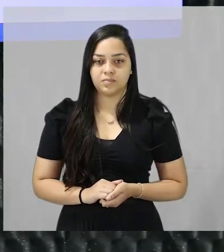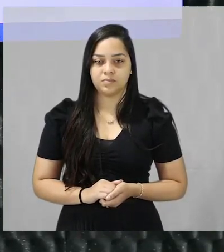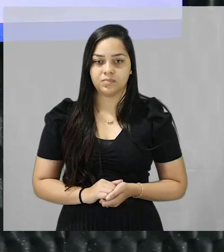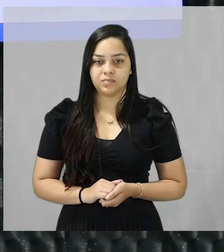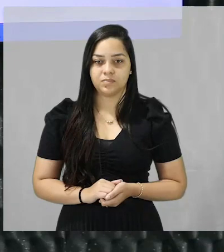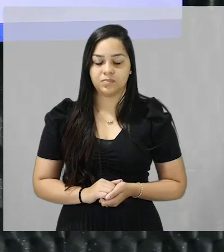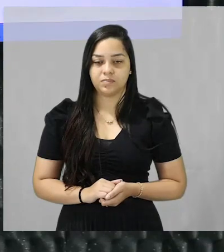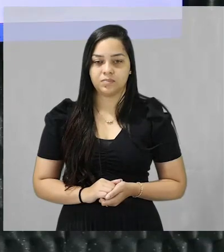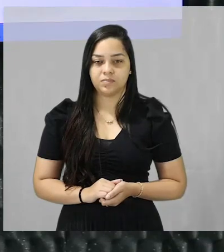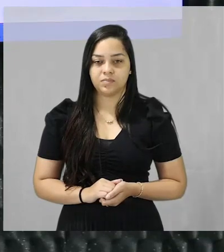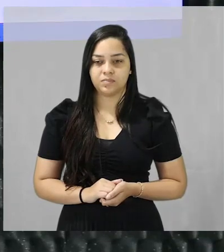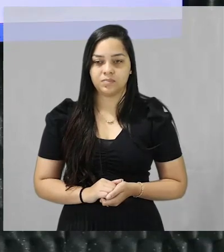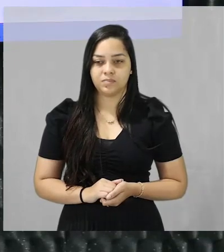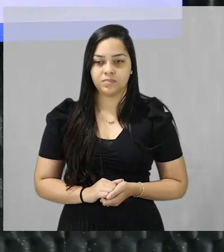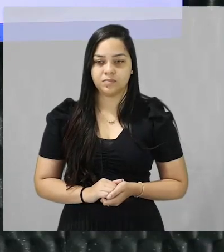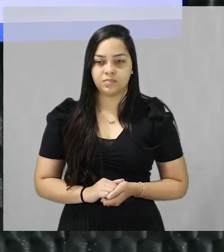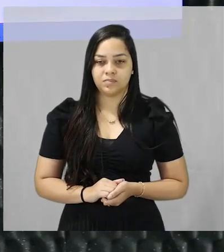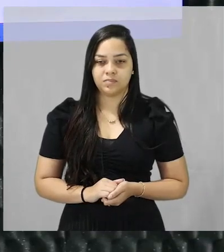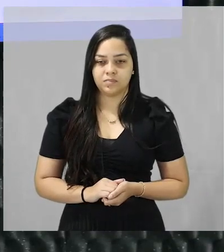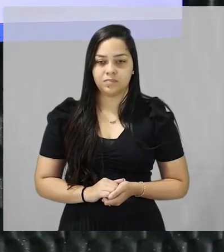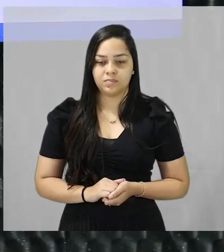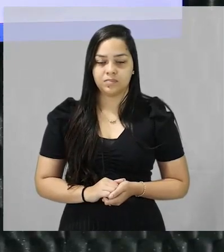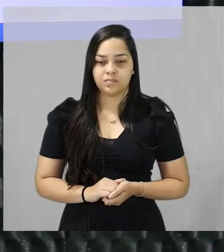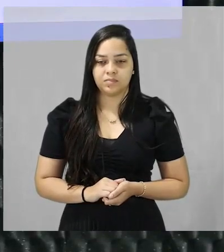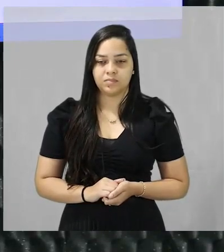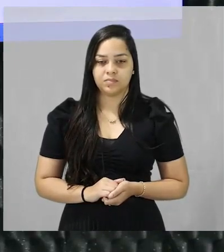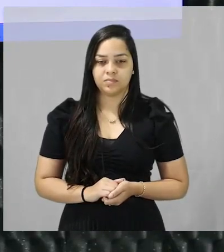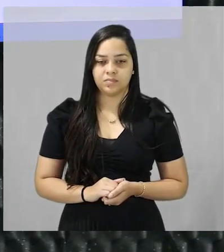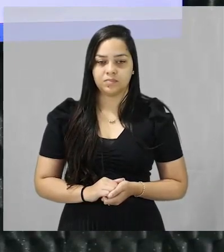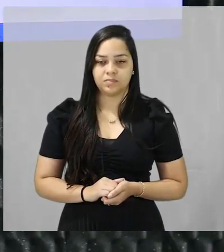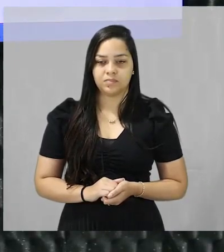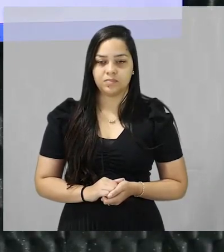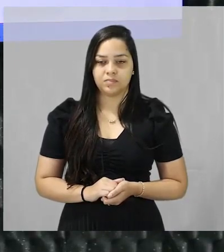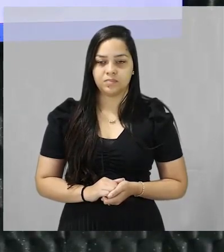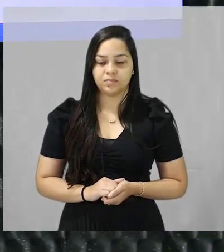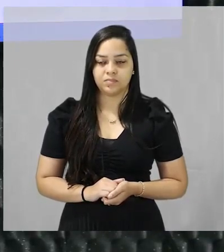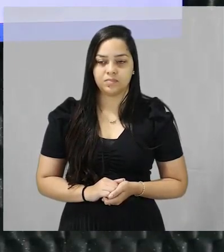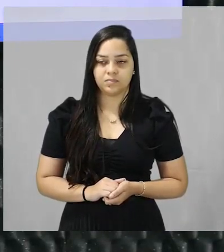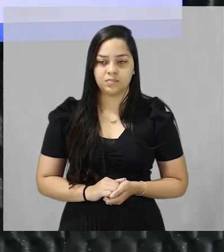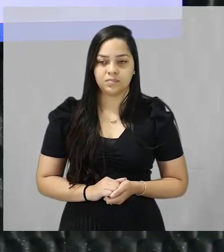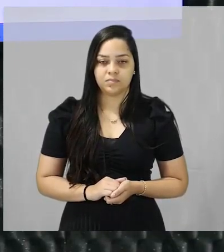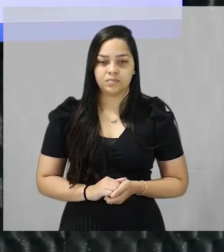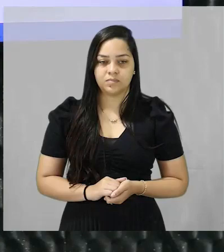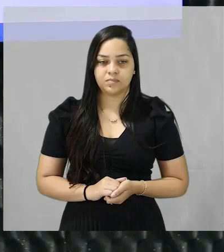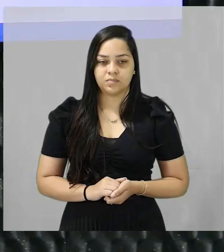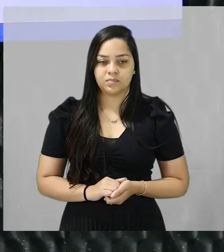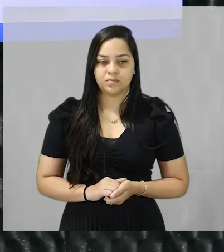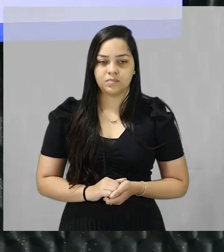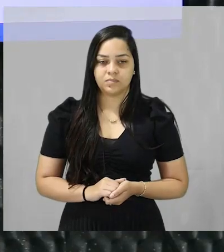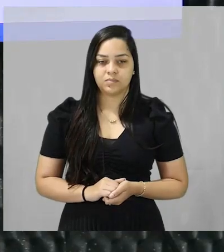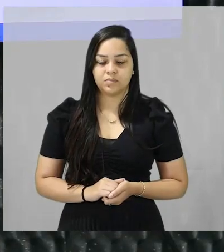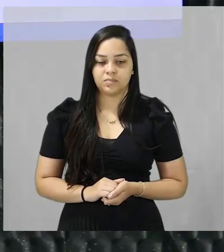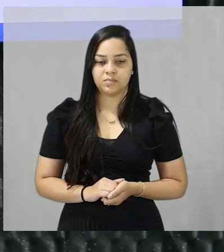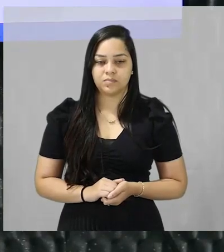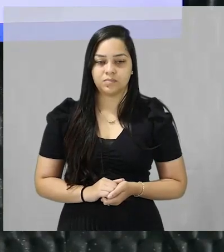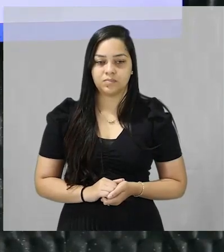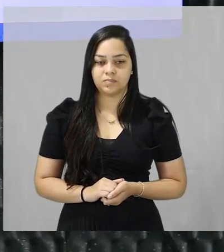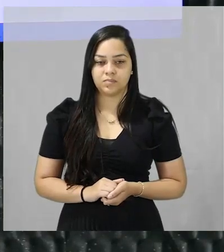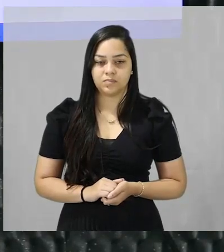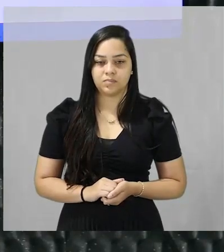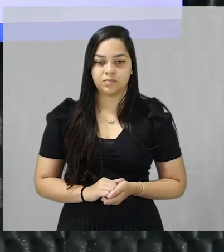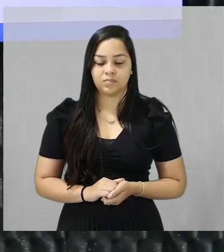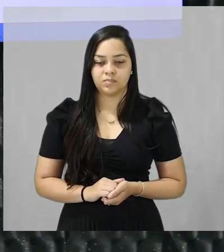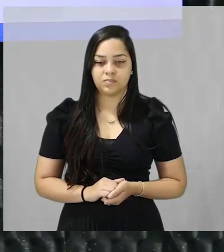ácido pentanóico, conhecido como ácido valérico, é um líquido oleoso com cheiro de queijo